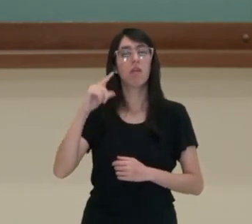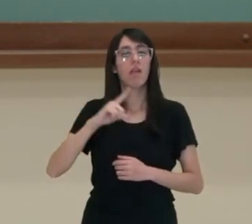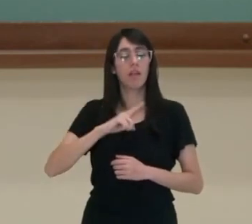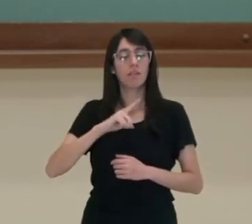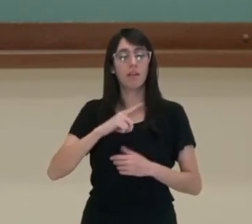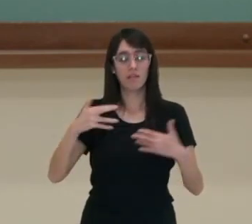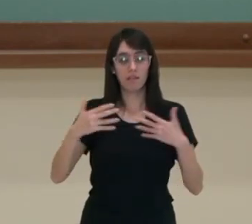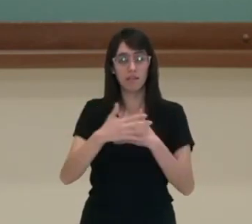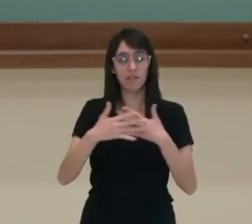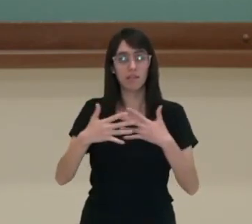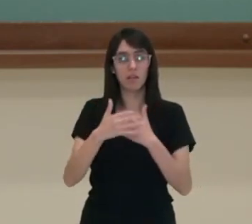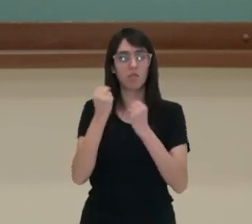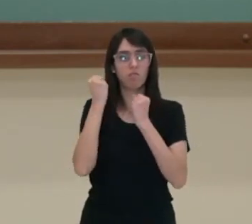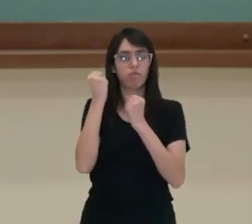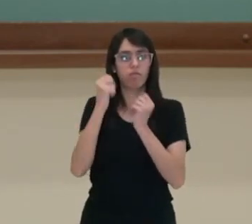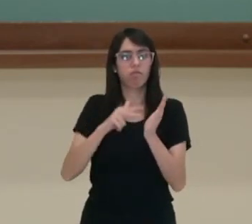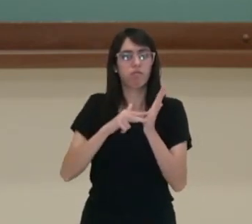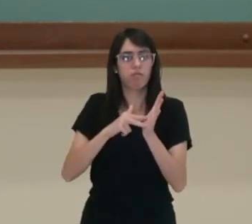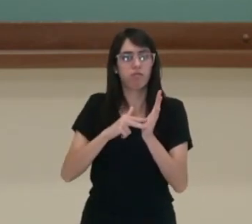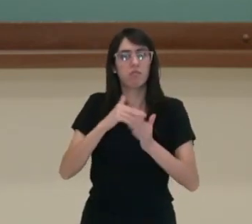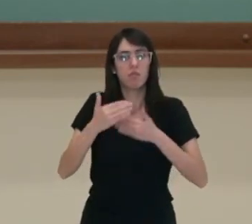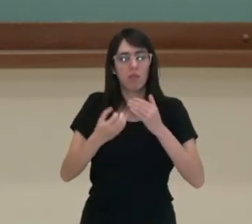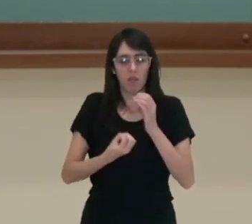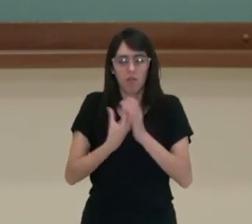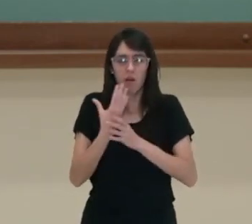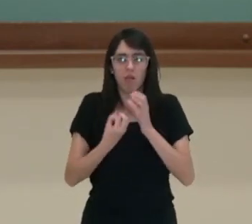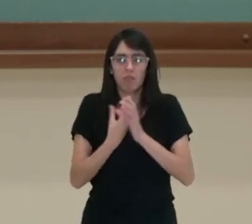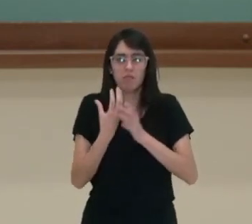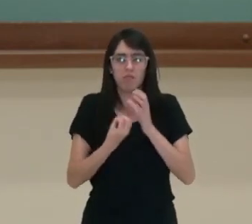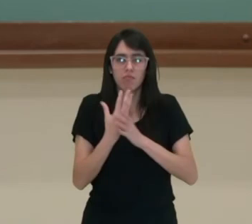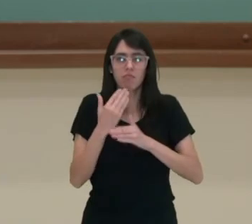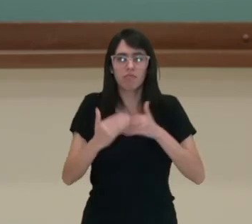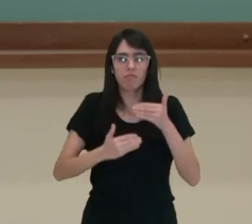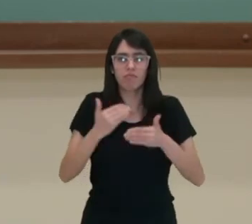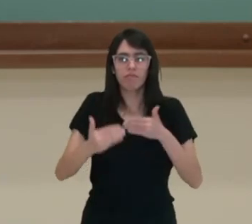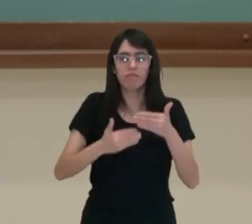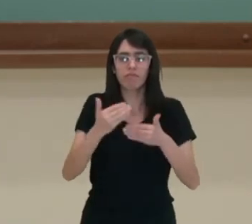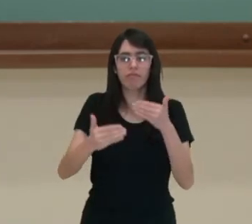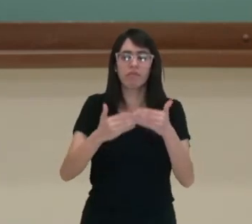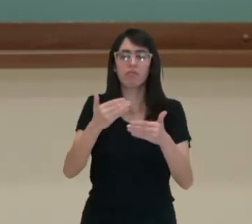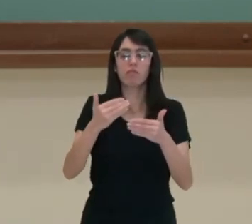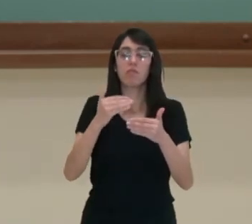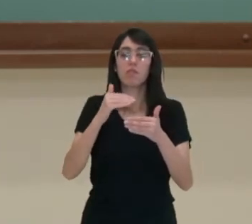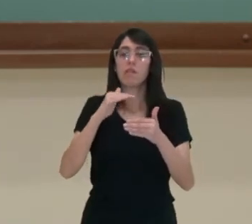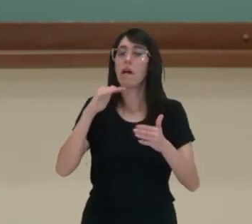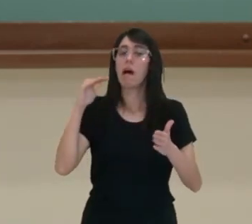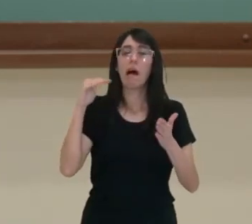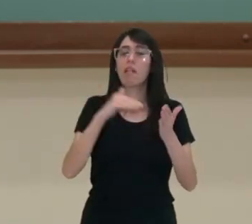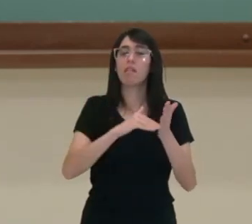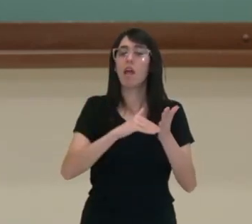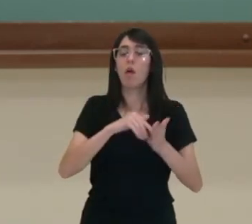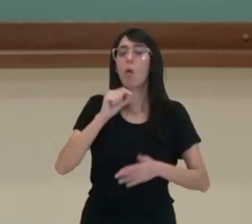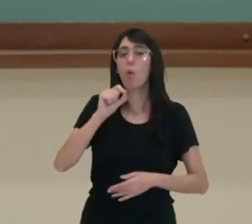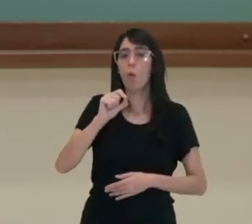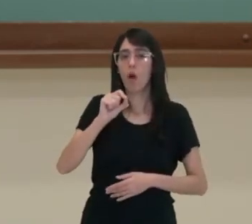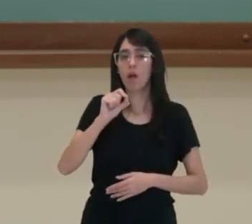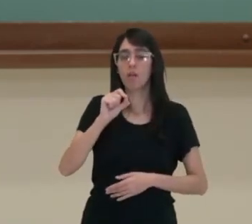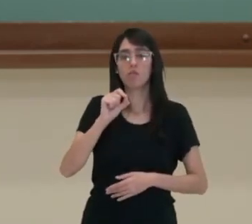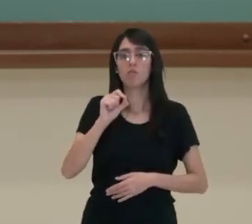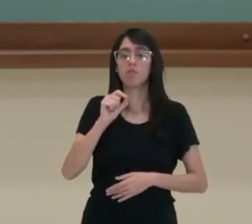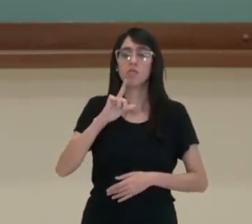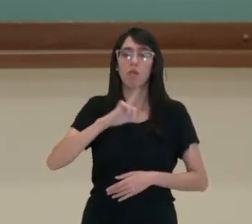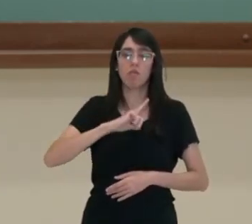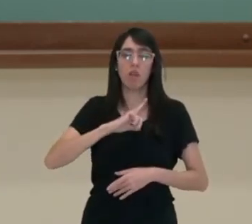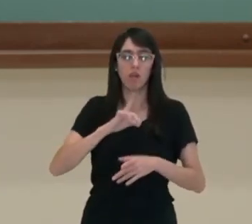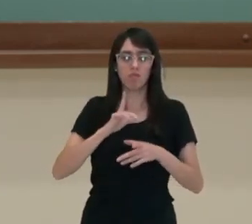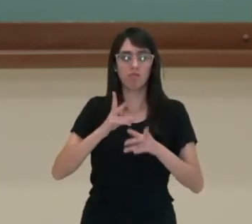né? Surge o osteoblasto, o osteoclasto, e ele vai ossificando, até que não tenha mais esse tecido cartilaginoso, né?